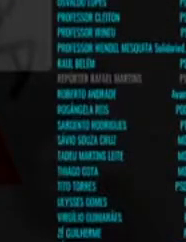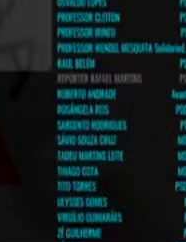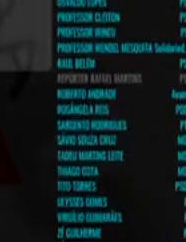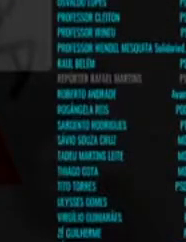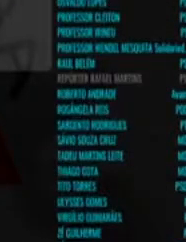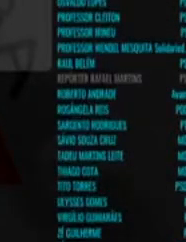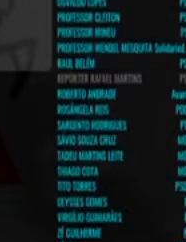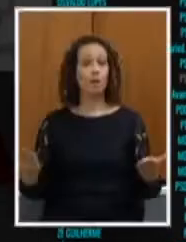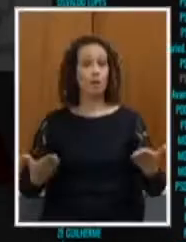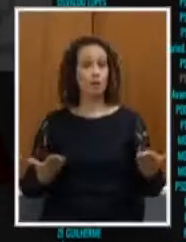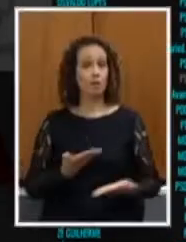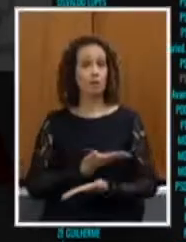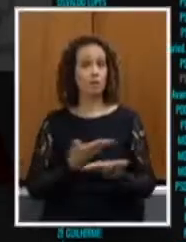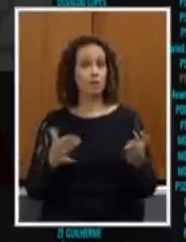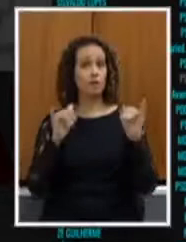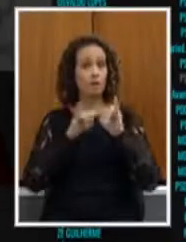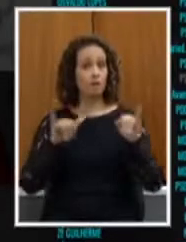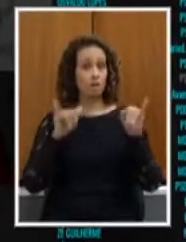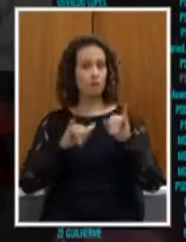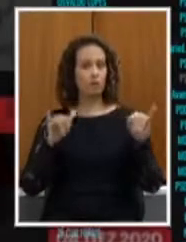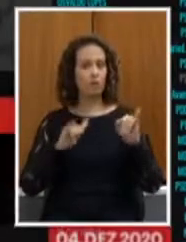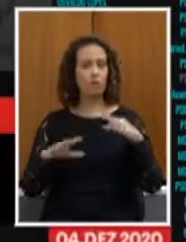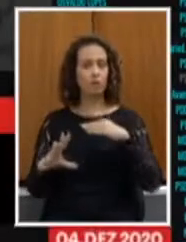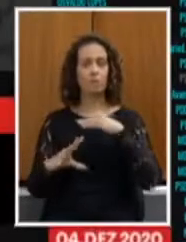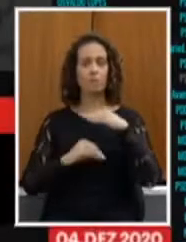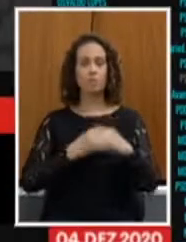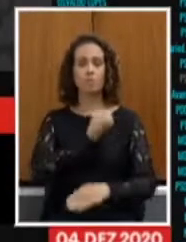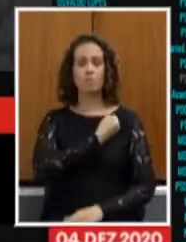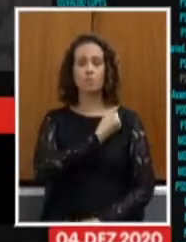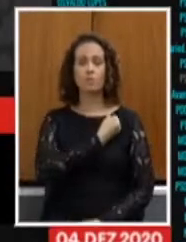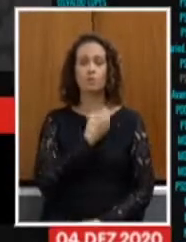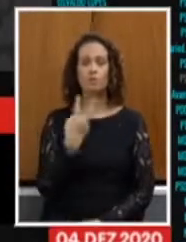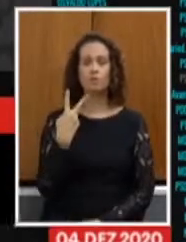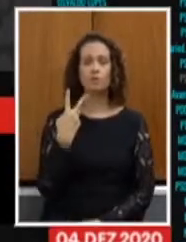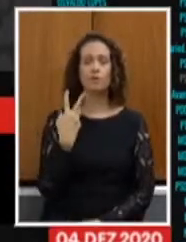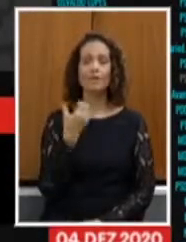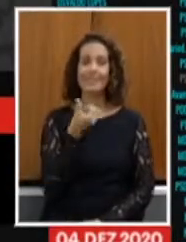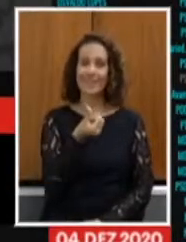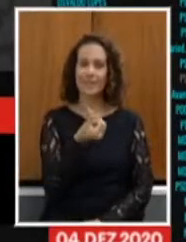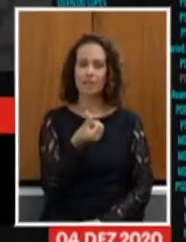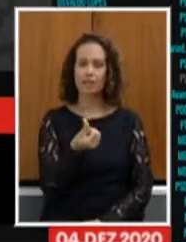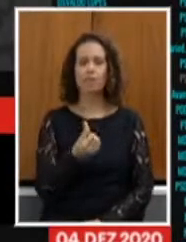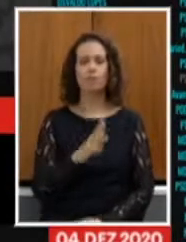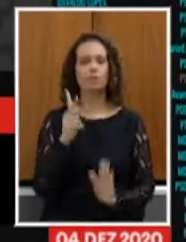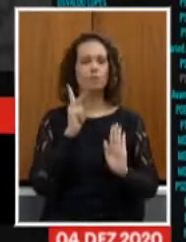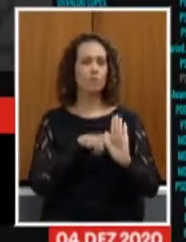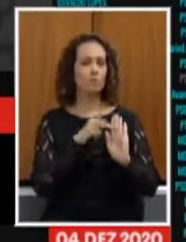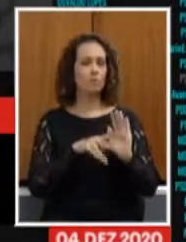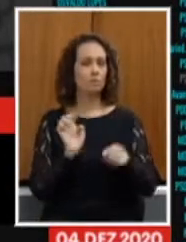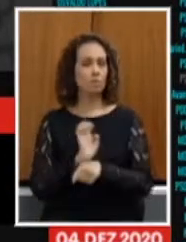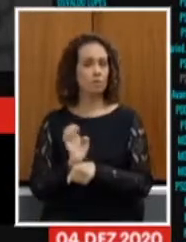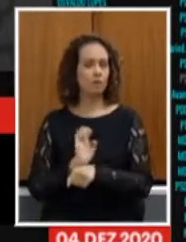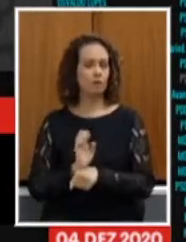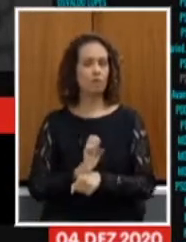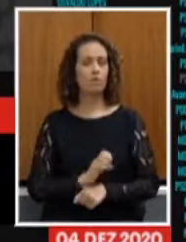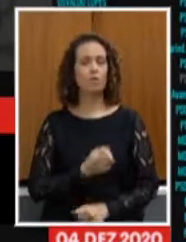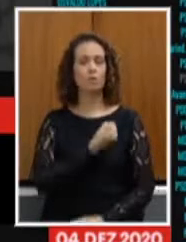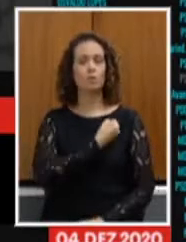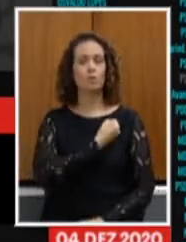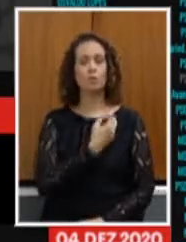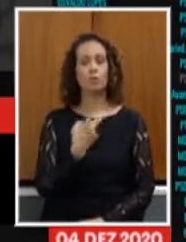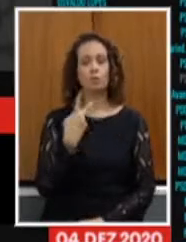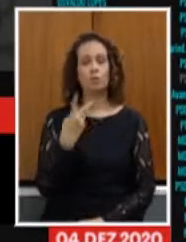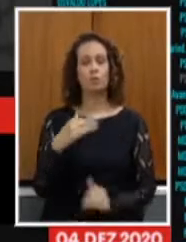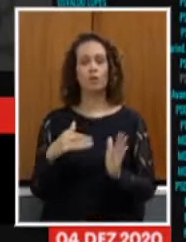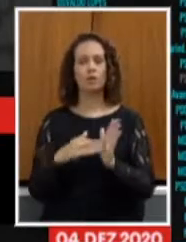Agora você acompanha a votação da emenda número 6 ao projeto do Orçamento do Estado. As emendas de números 2 a 8